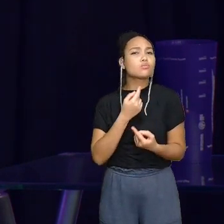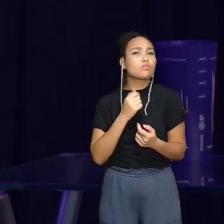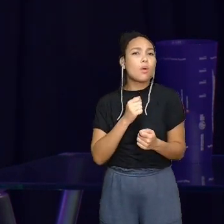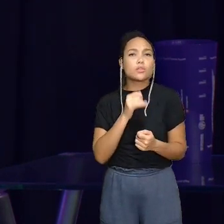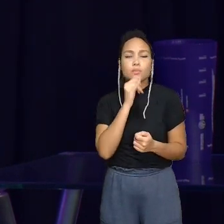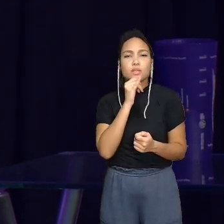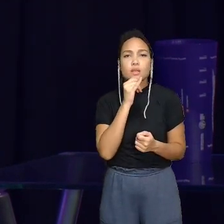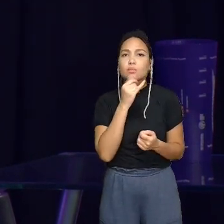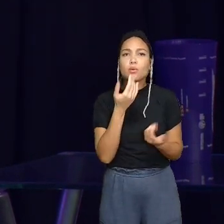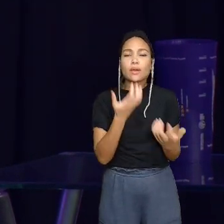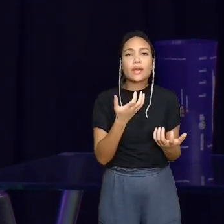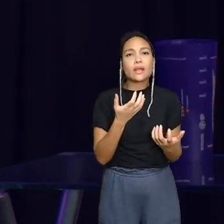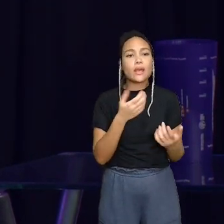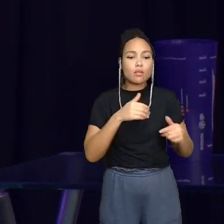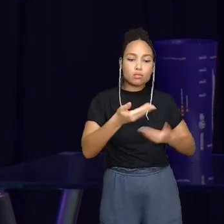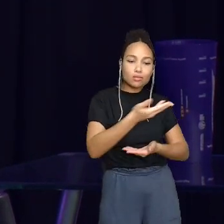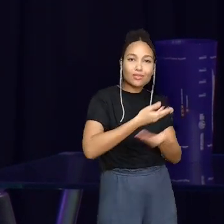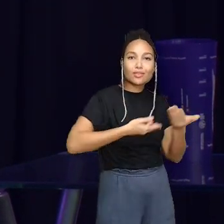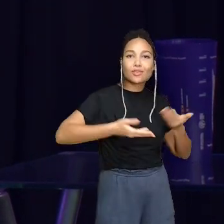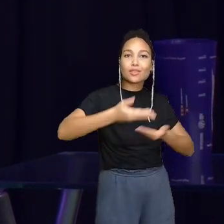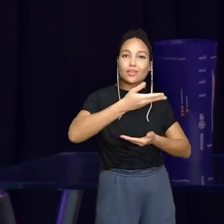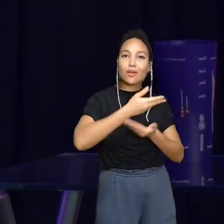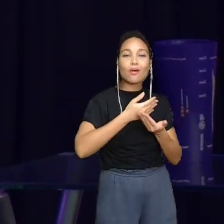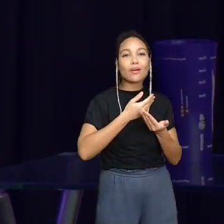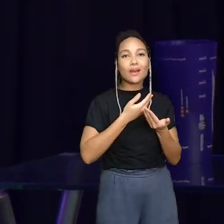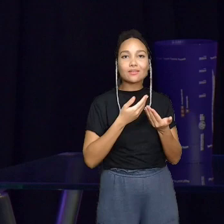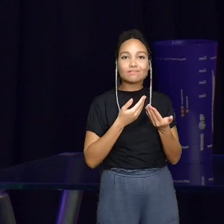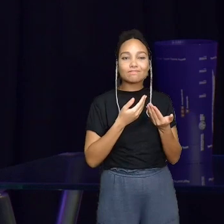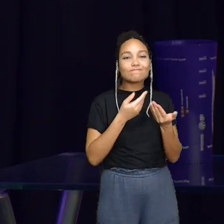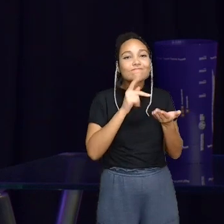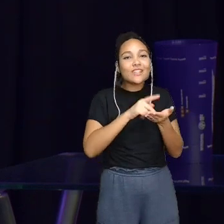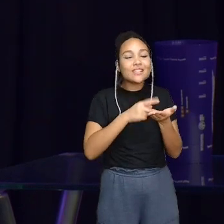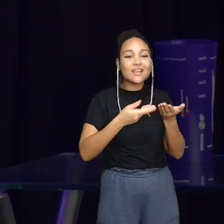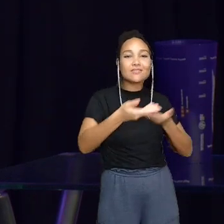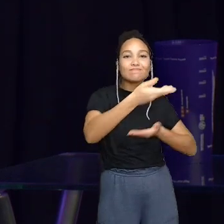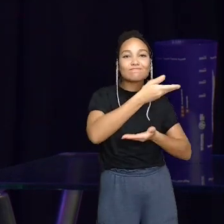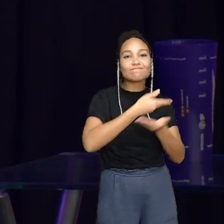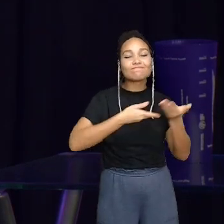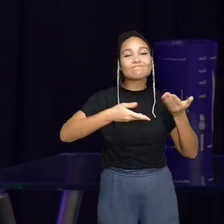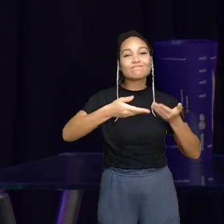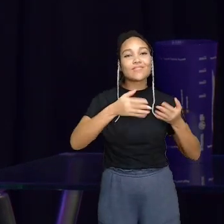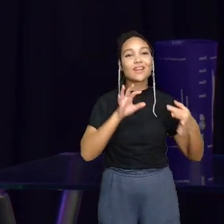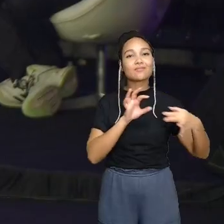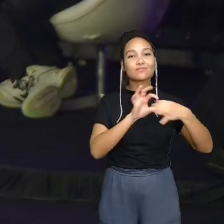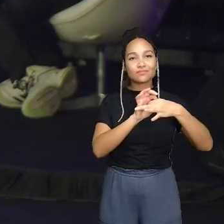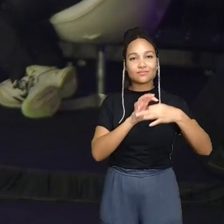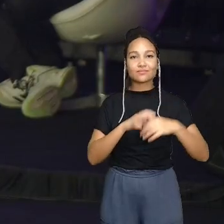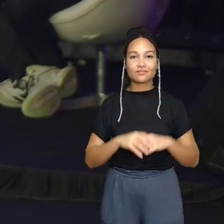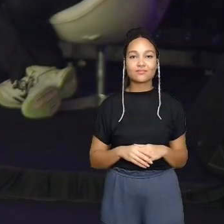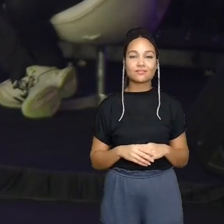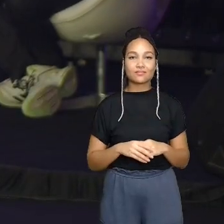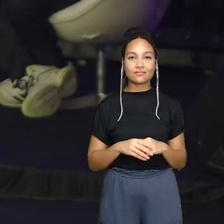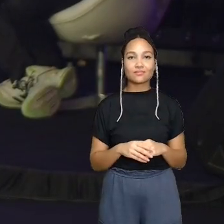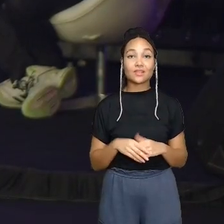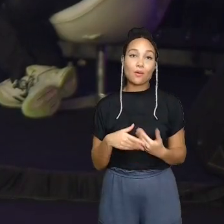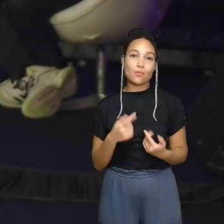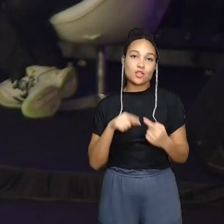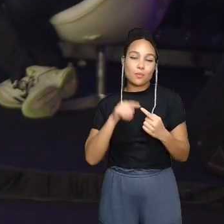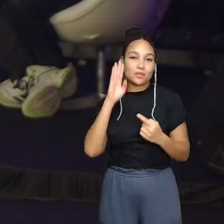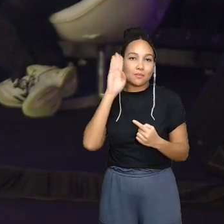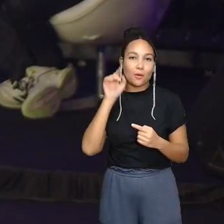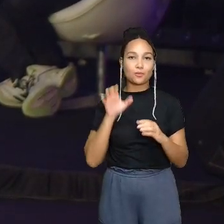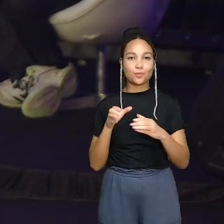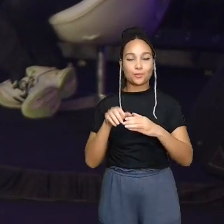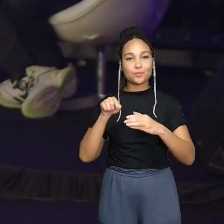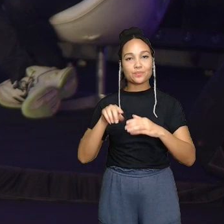mais singulares e inteiras? Acho que essa é a grande mensagem do banco de tempo. Fantástico.